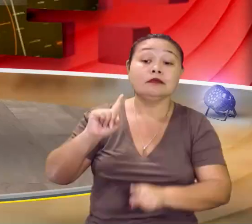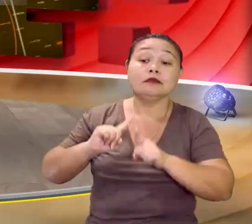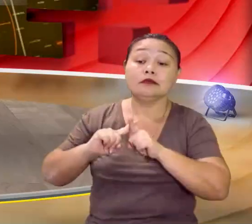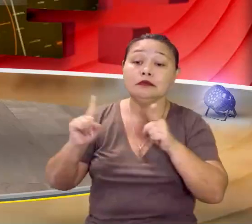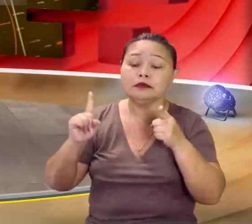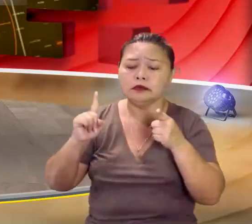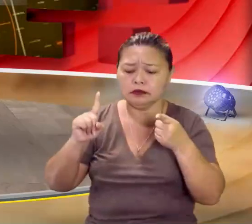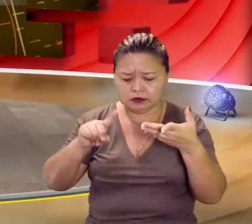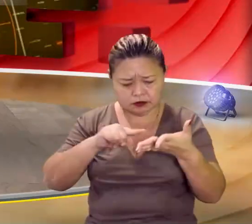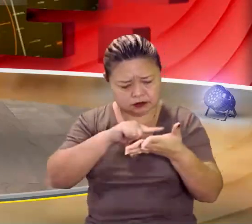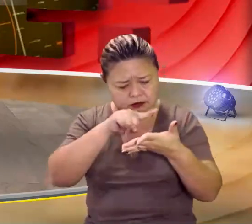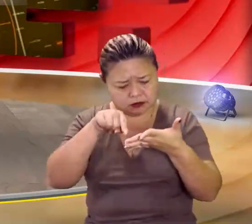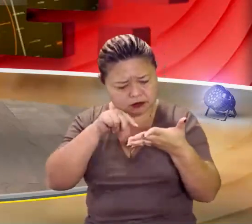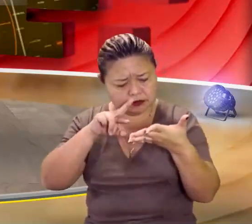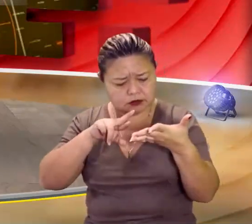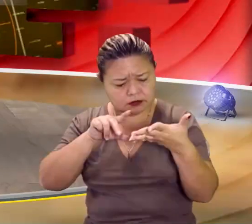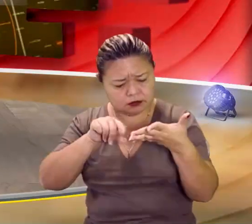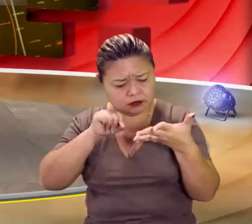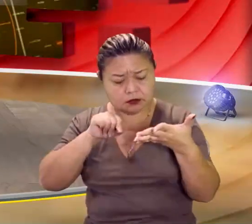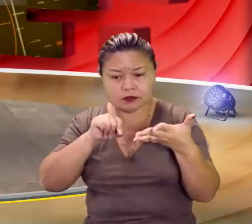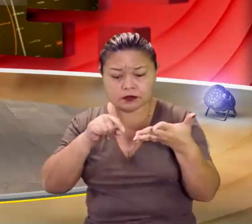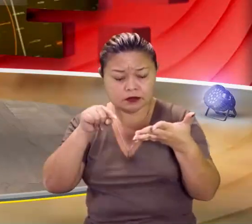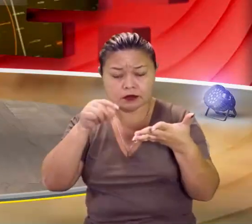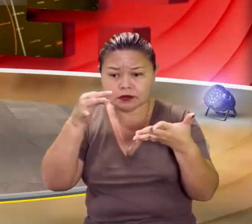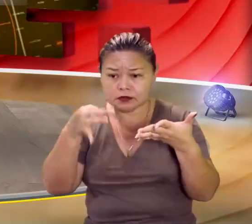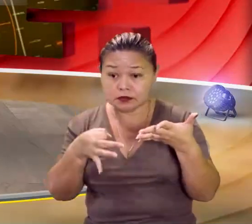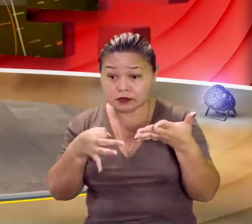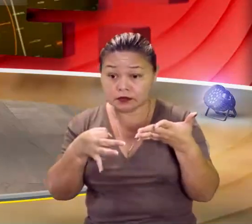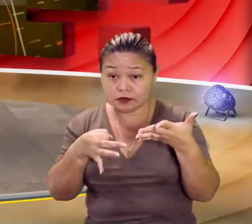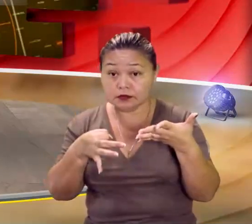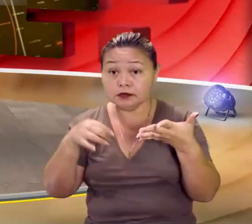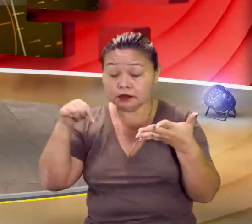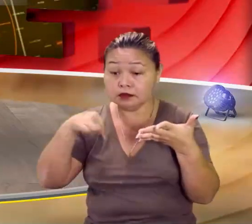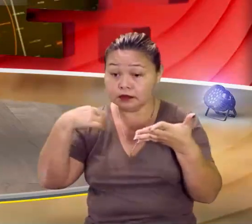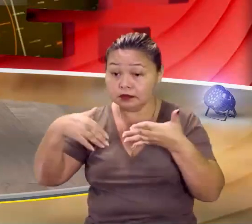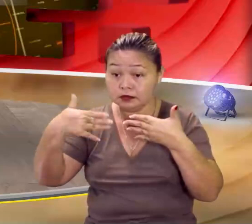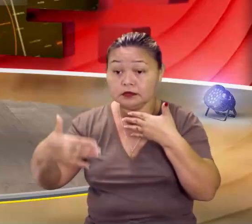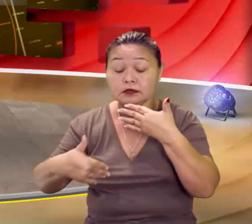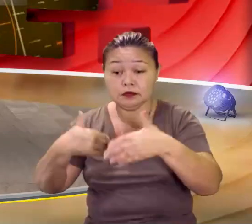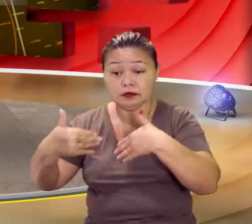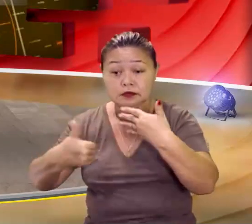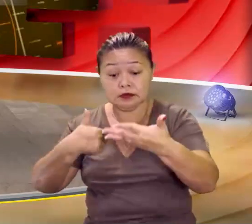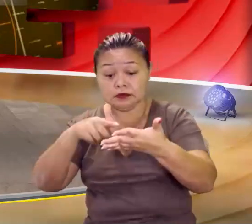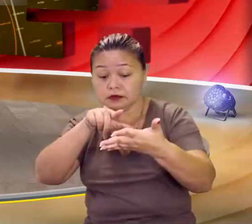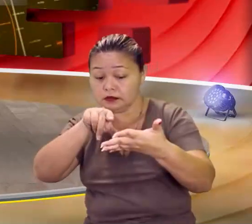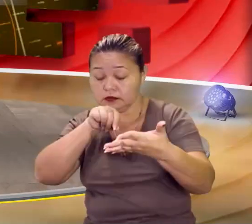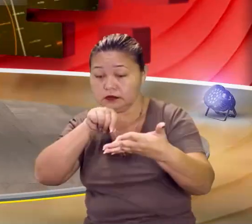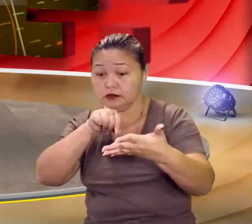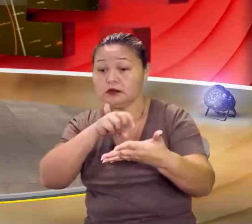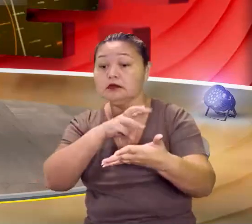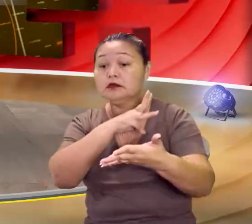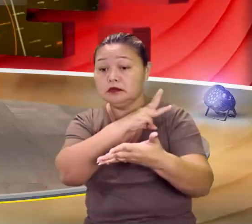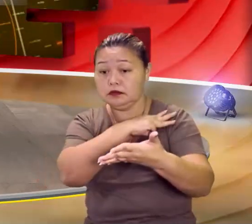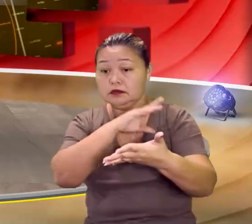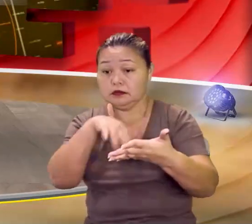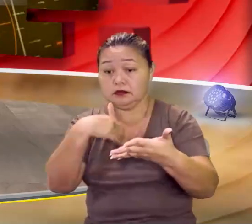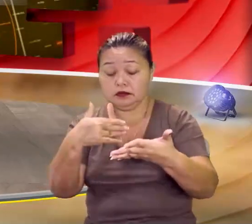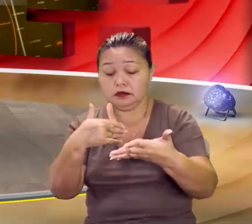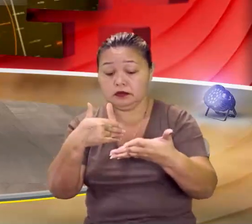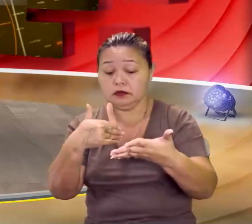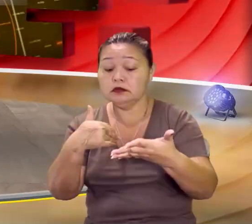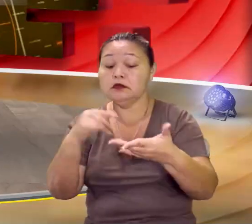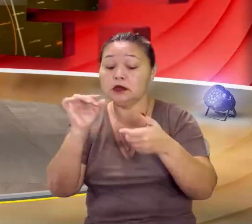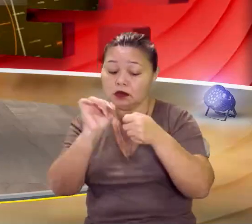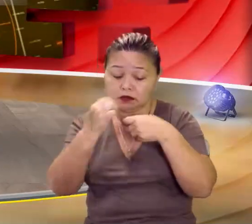chega na hora de marcar o gabarito certo, que é o nosso trabalho até o 3º ano, né, fazer com que vocês, além de saberem